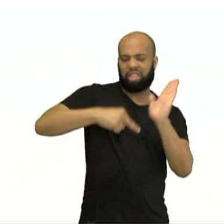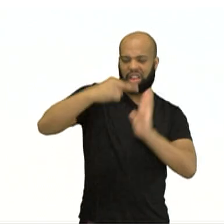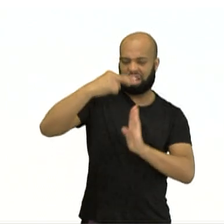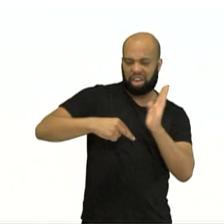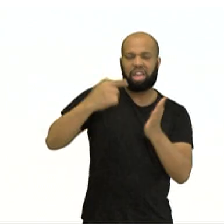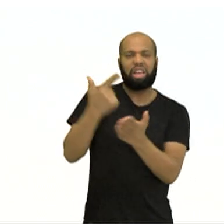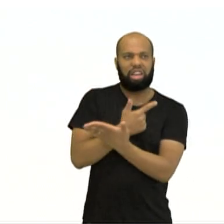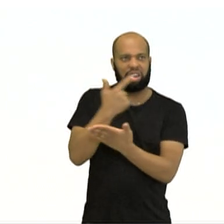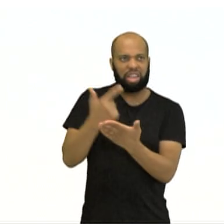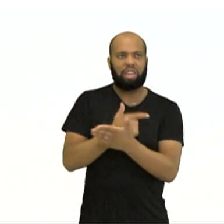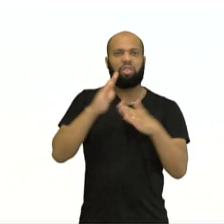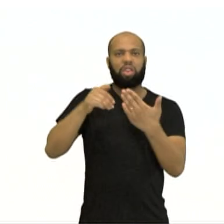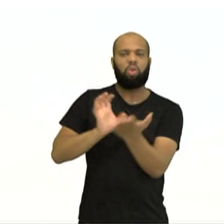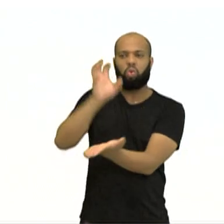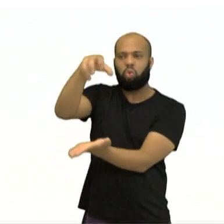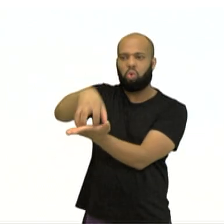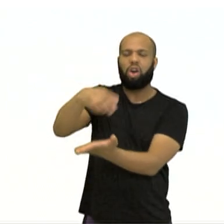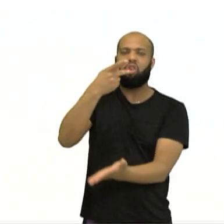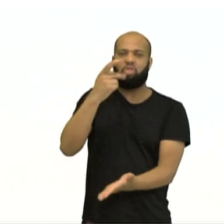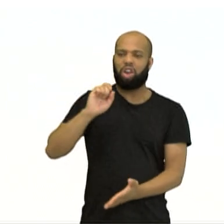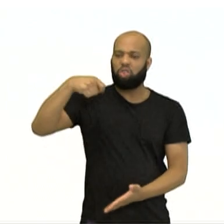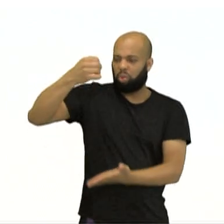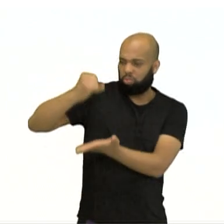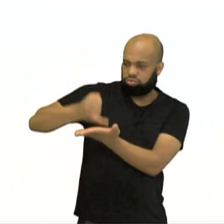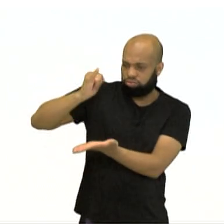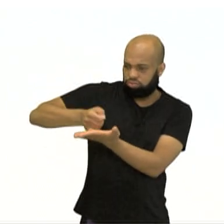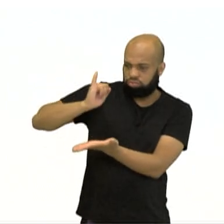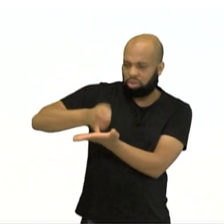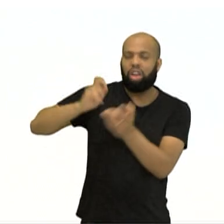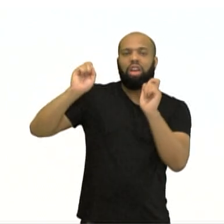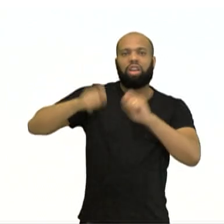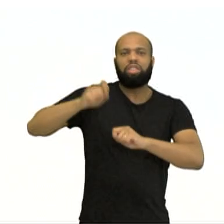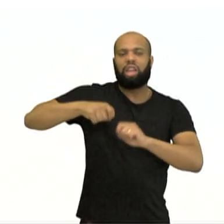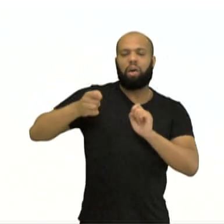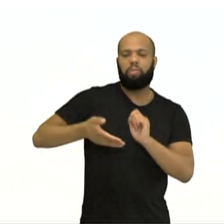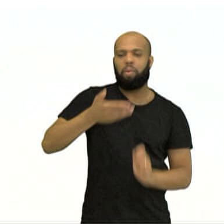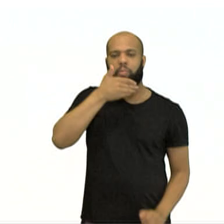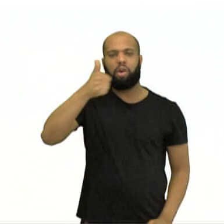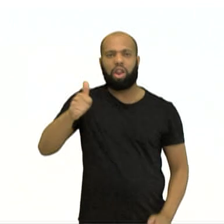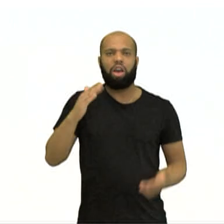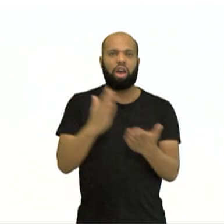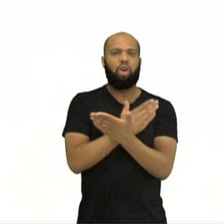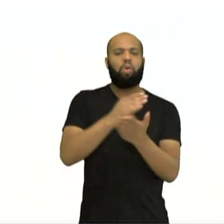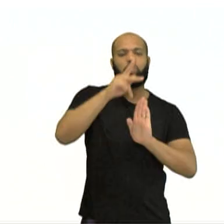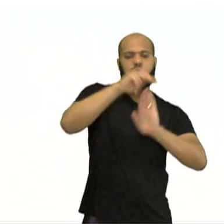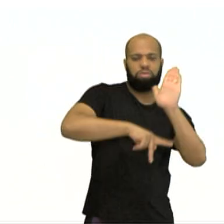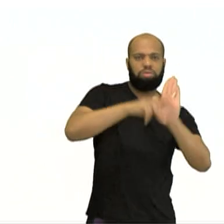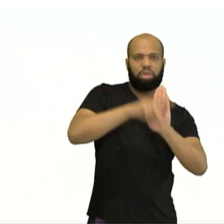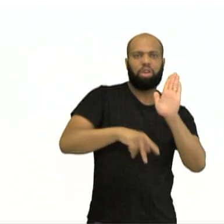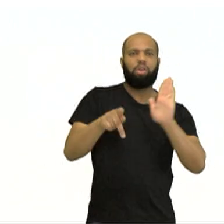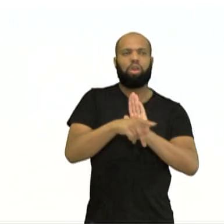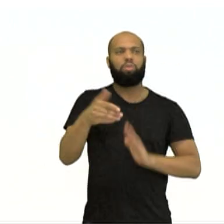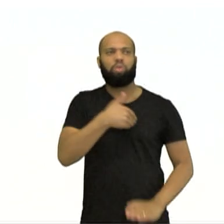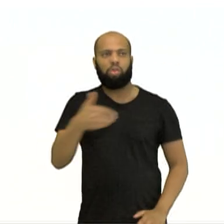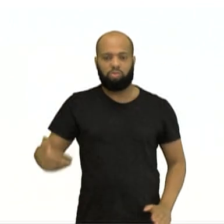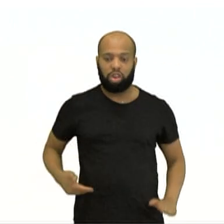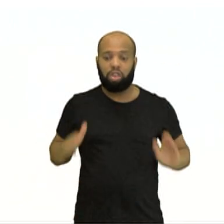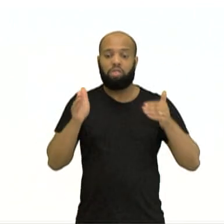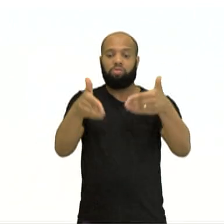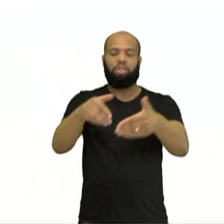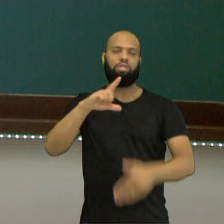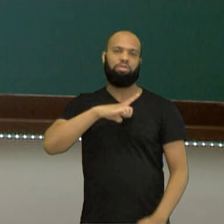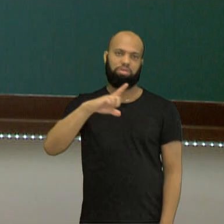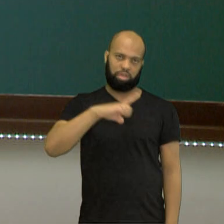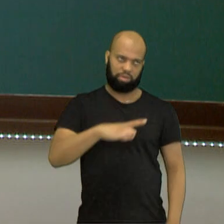Órgão argumenta que taxação sobre livros poderá gerar recursos para programas do governo focalizados.